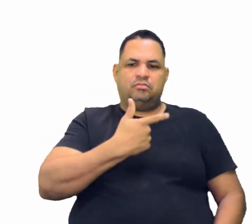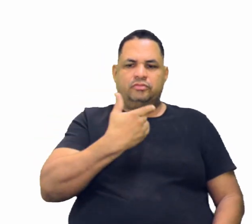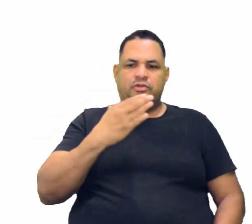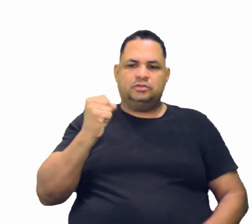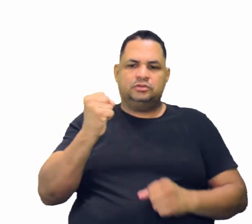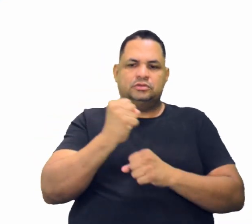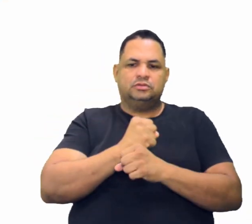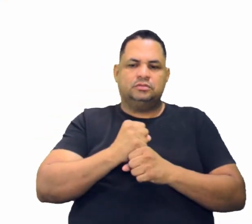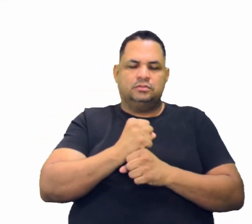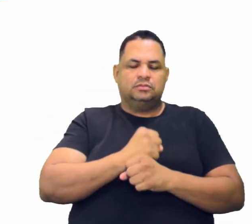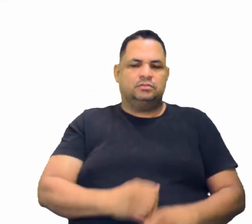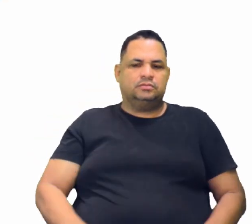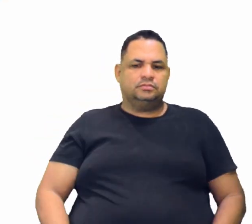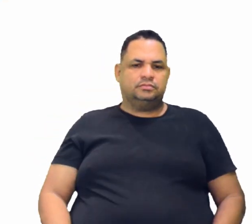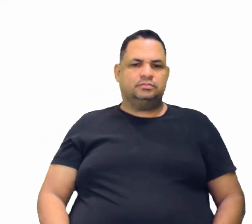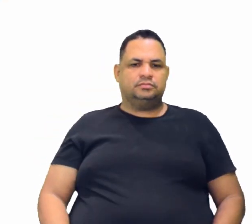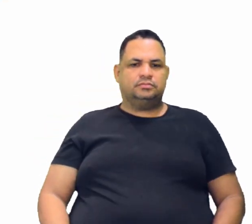Belezinha?